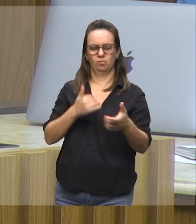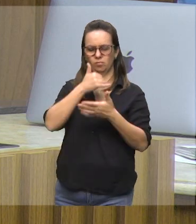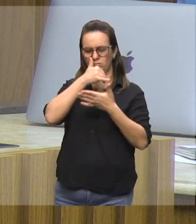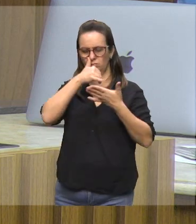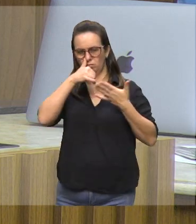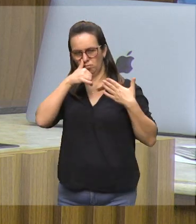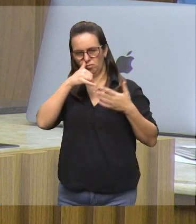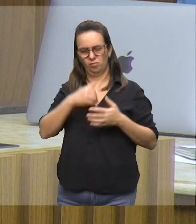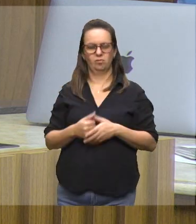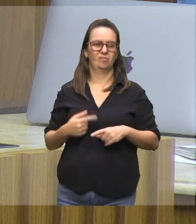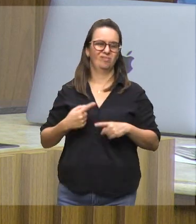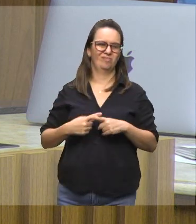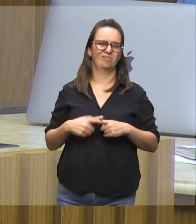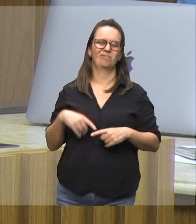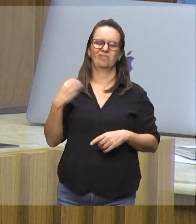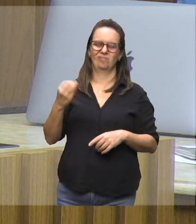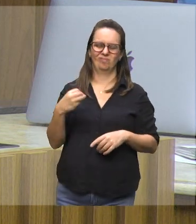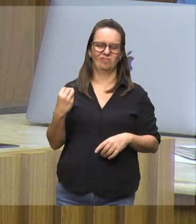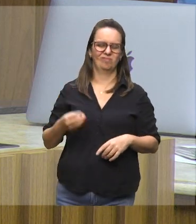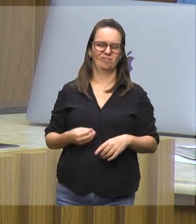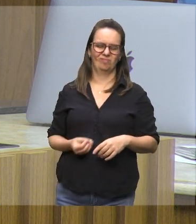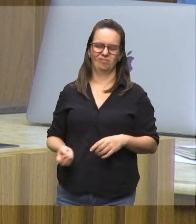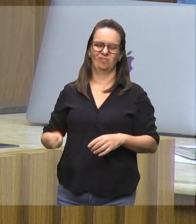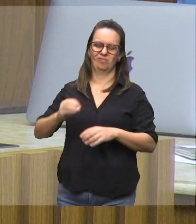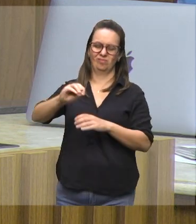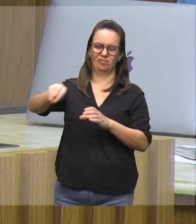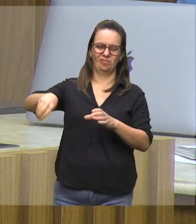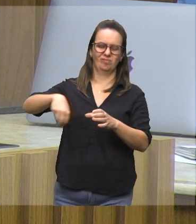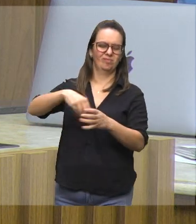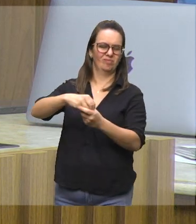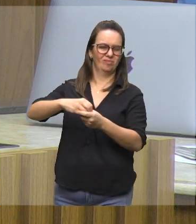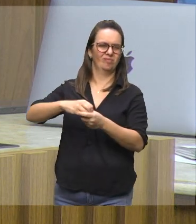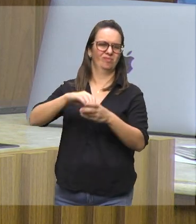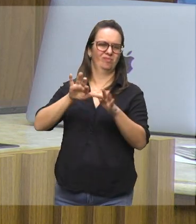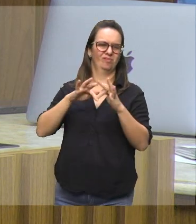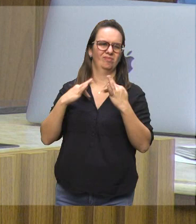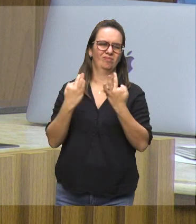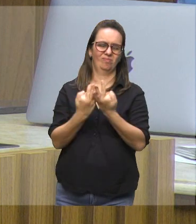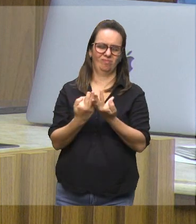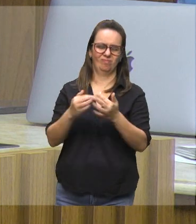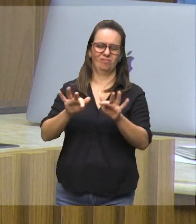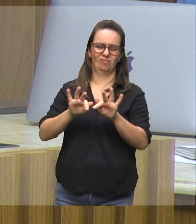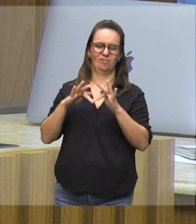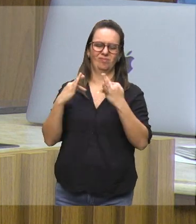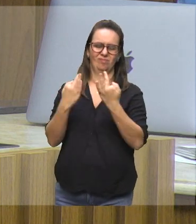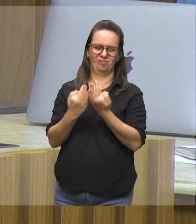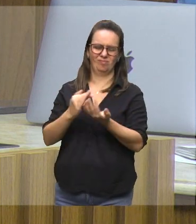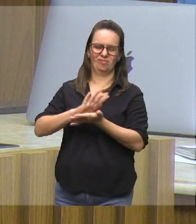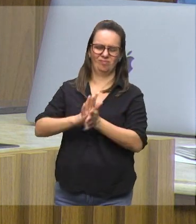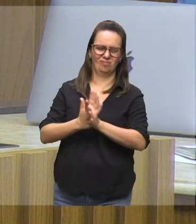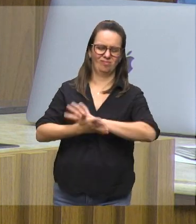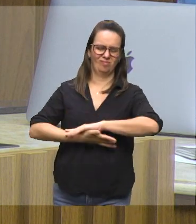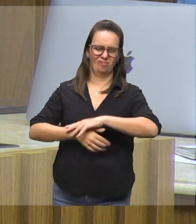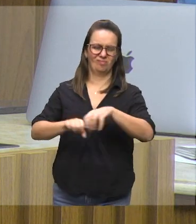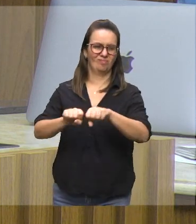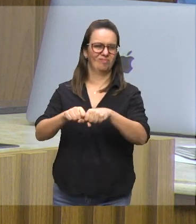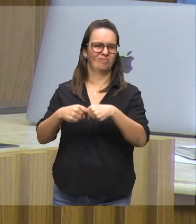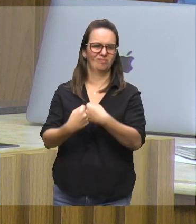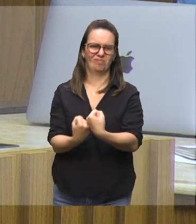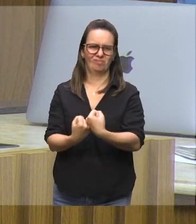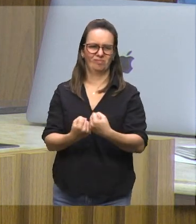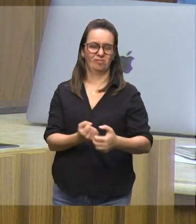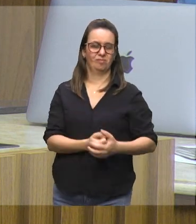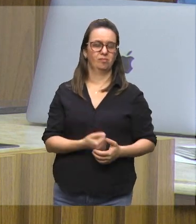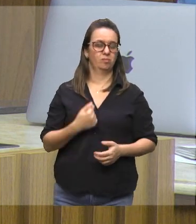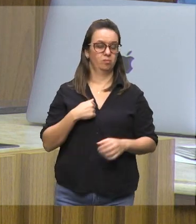temos um dependente químico na família, a família também está adoecida. Chamo a atenção dessas autoridades, dos vereadores,